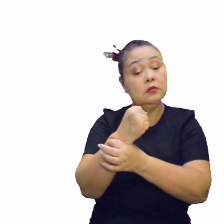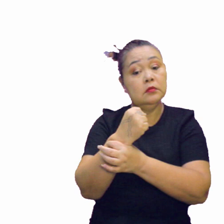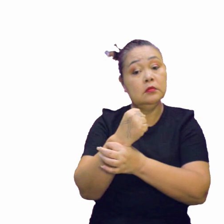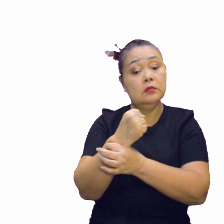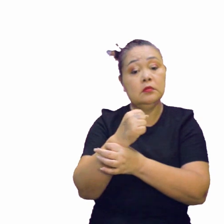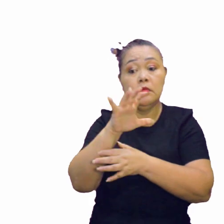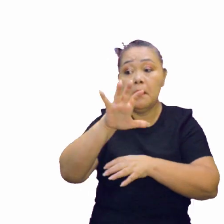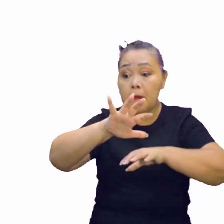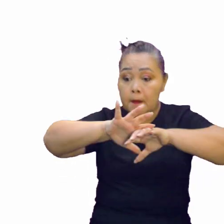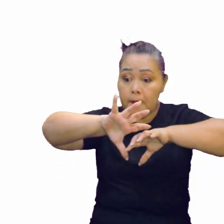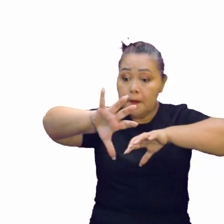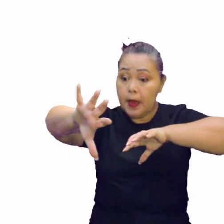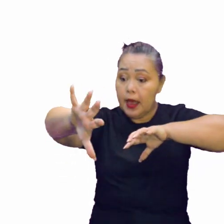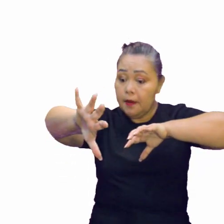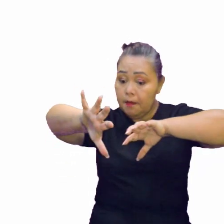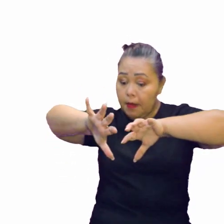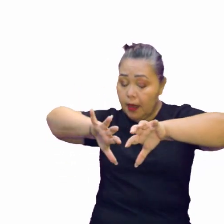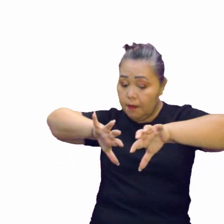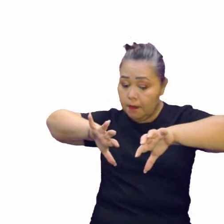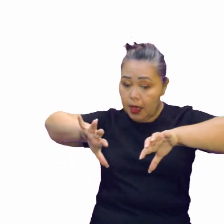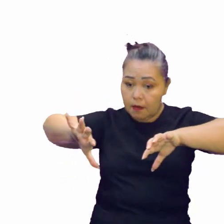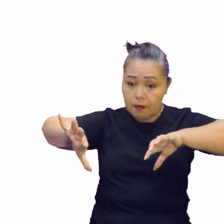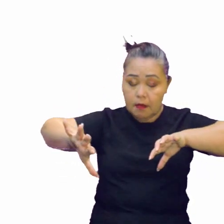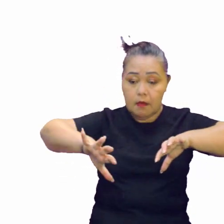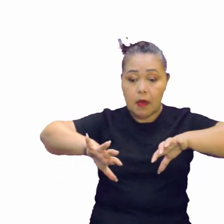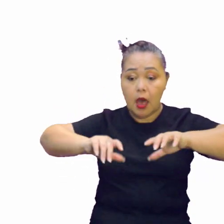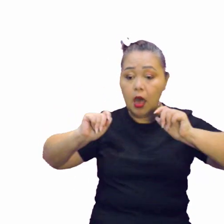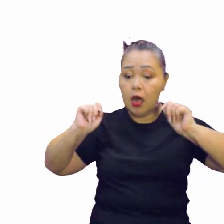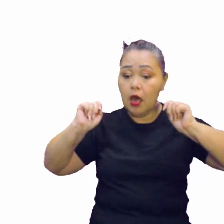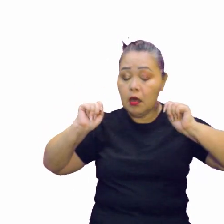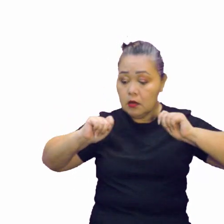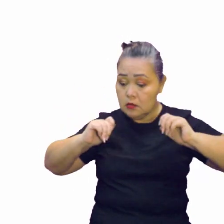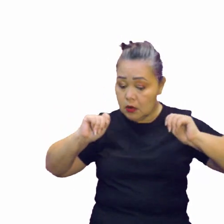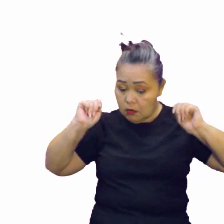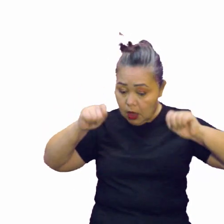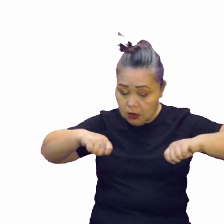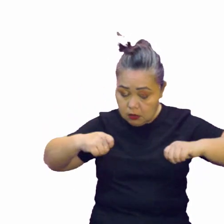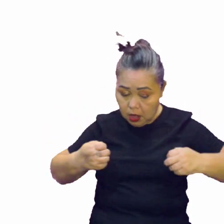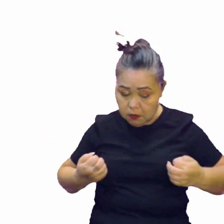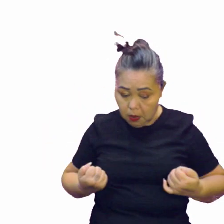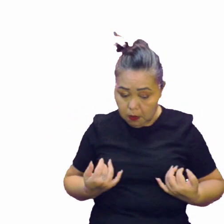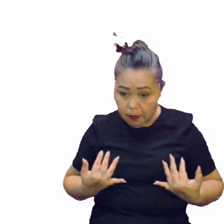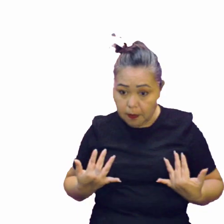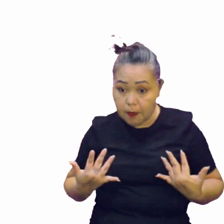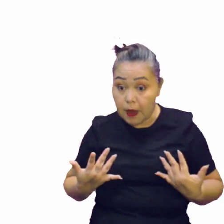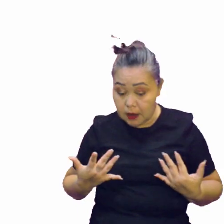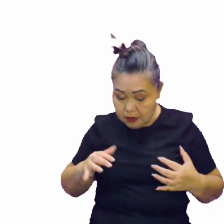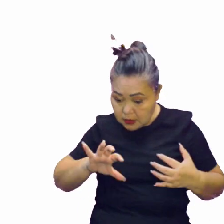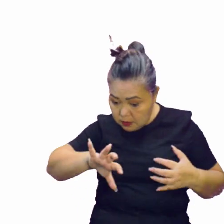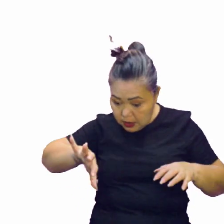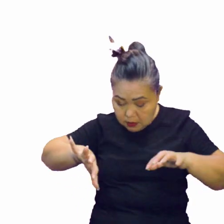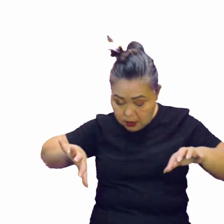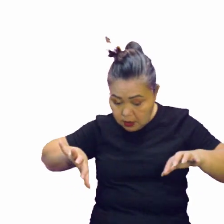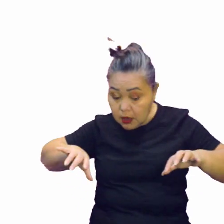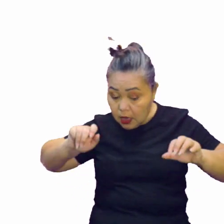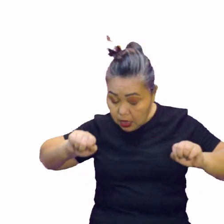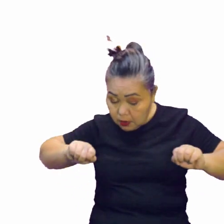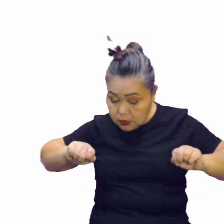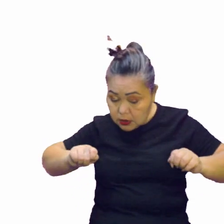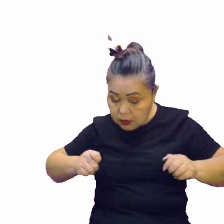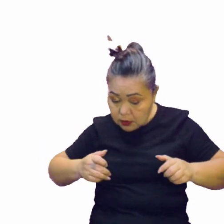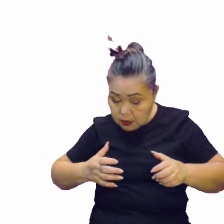de viabilidade fisiológica vegetal. Nesse procedimento, pessoal,